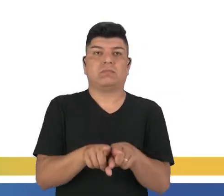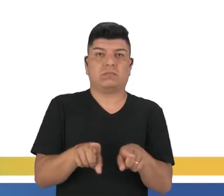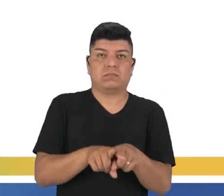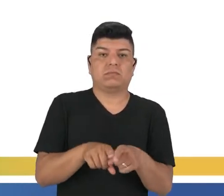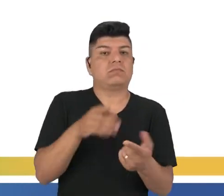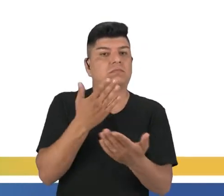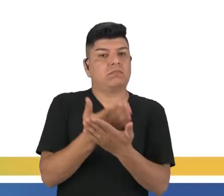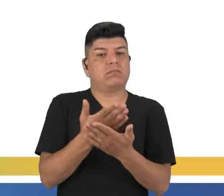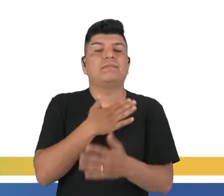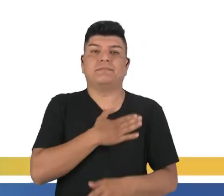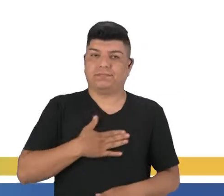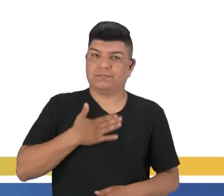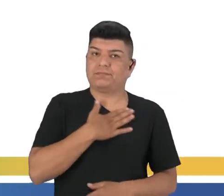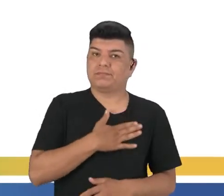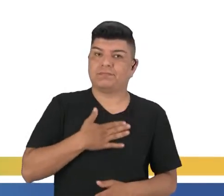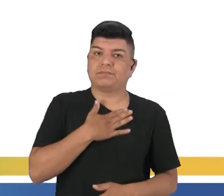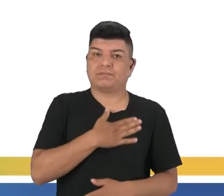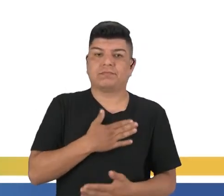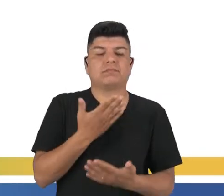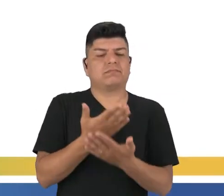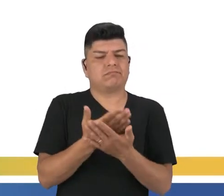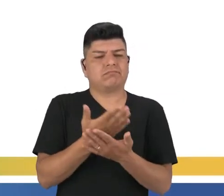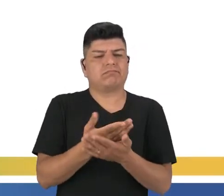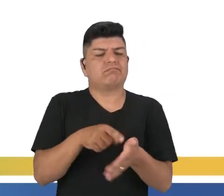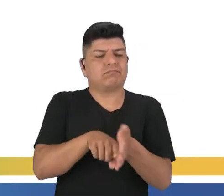ele estudava, gostava de estudar química, né,